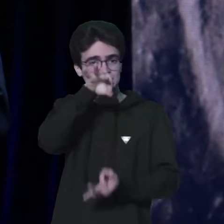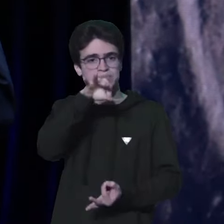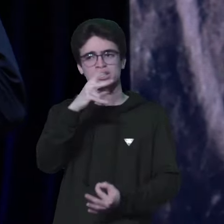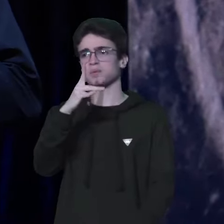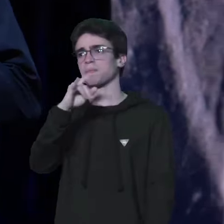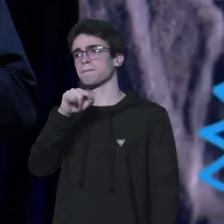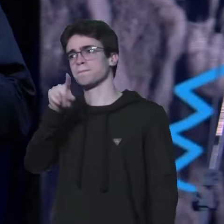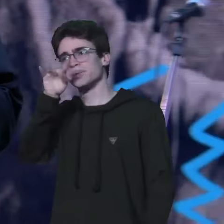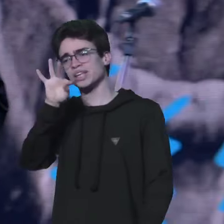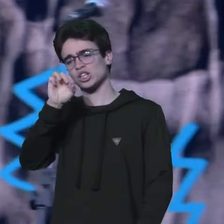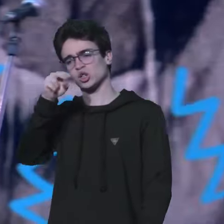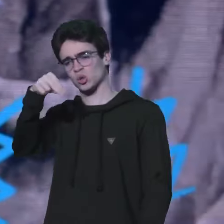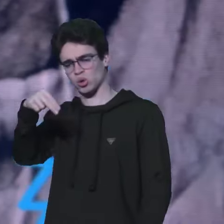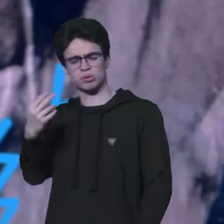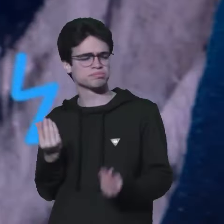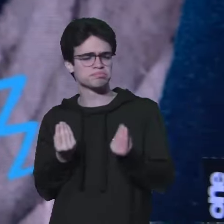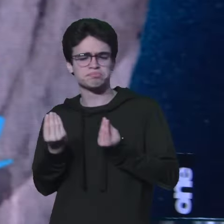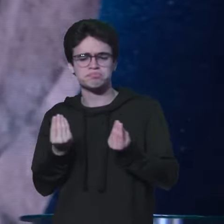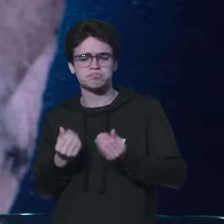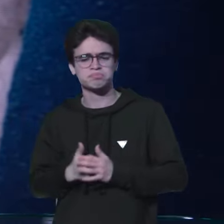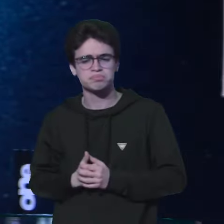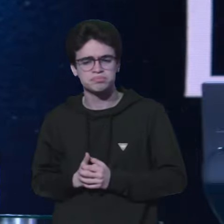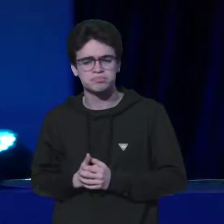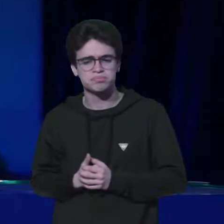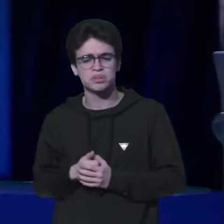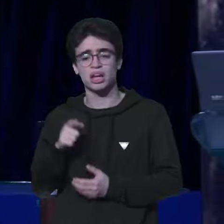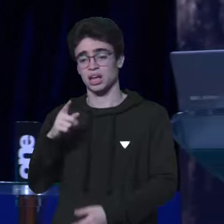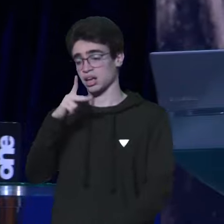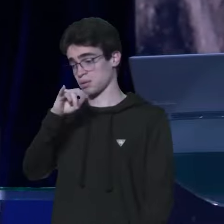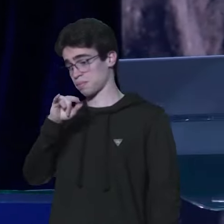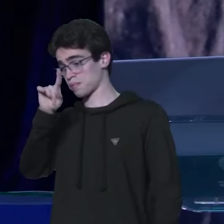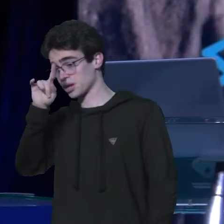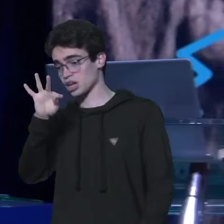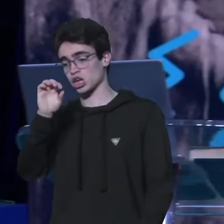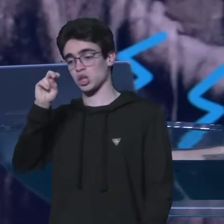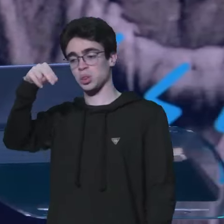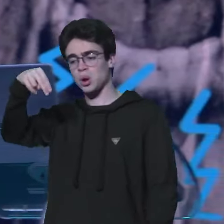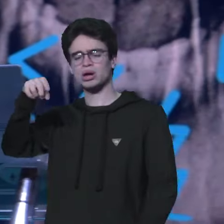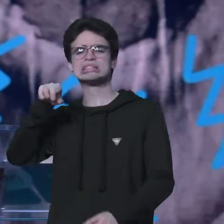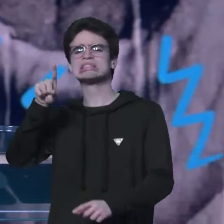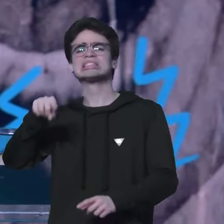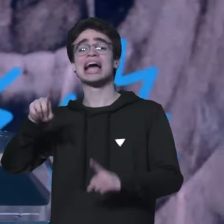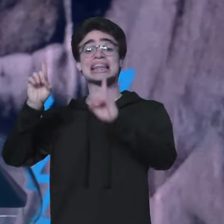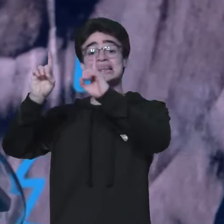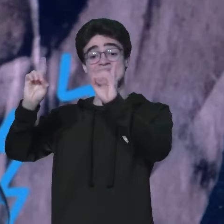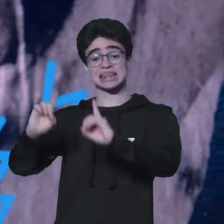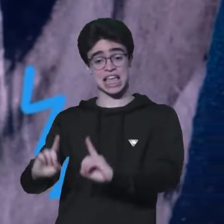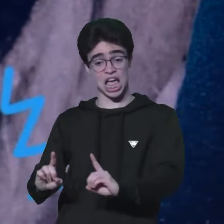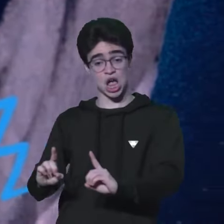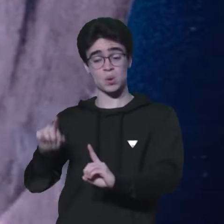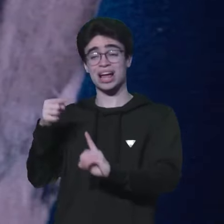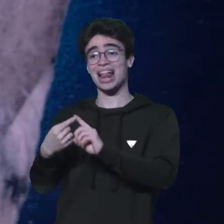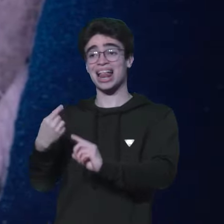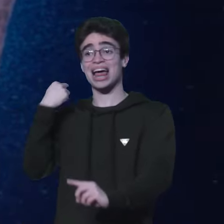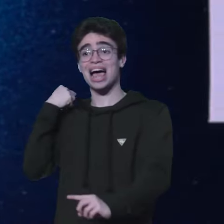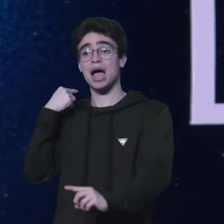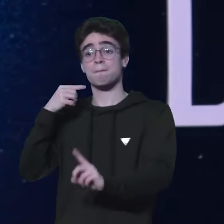era o espírito de Piton? Piton era um deus da mitologia grega, representado